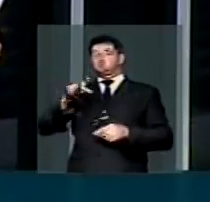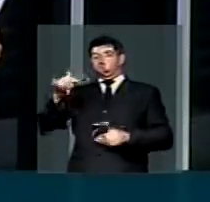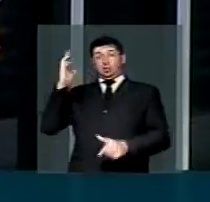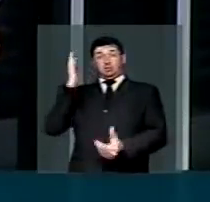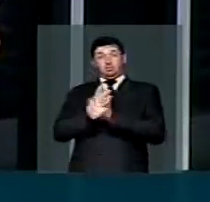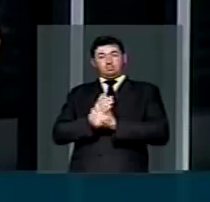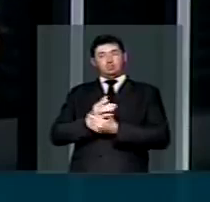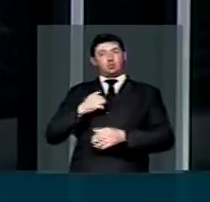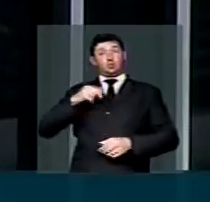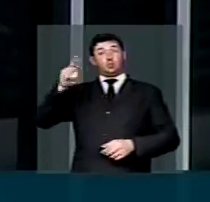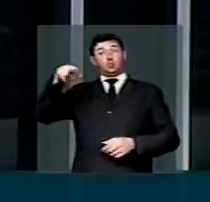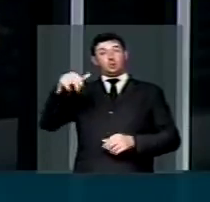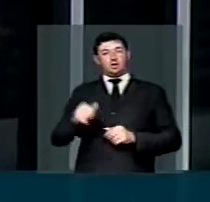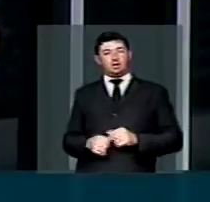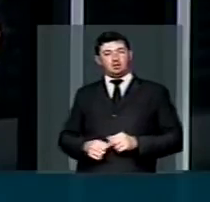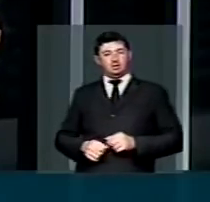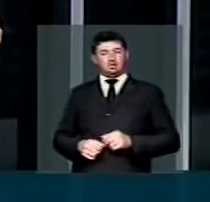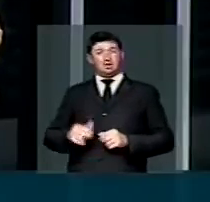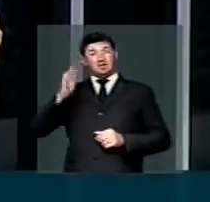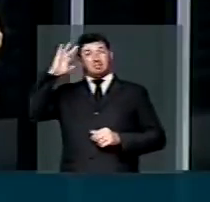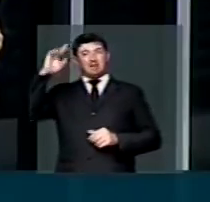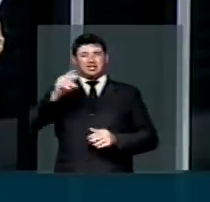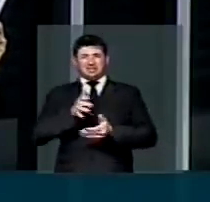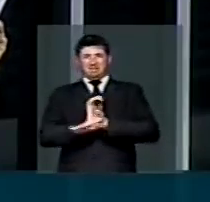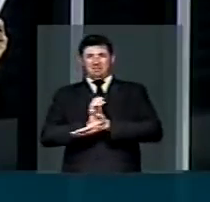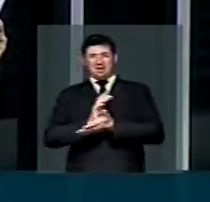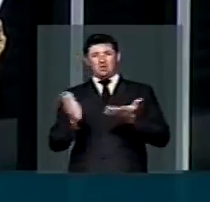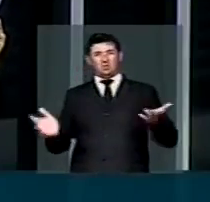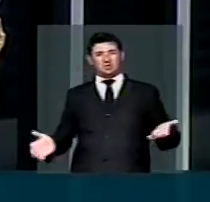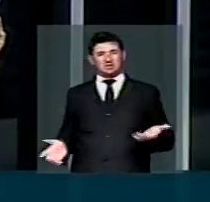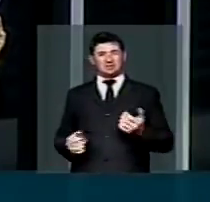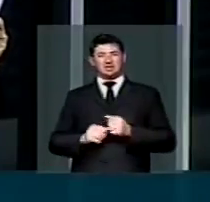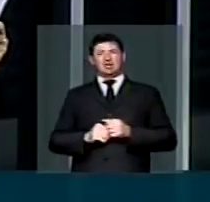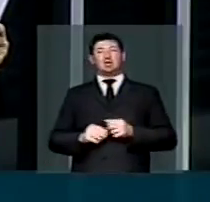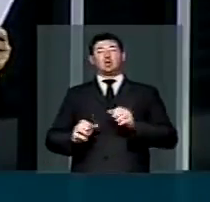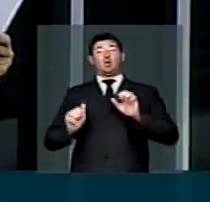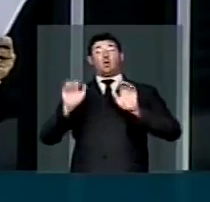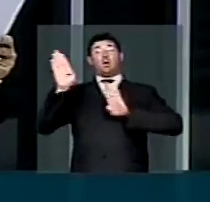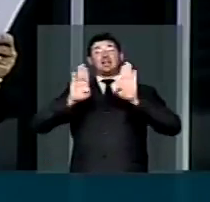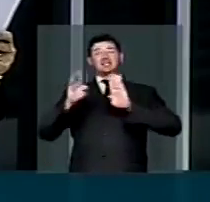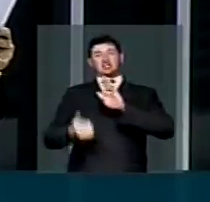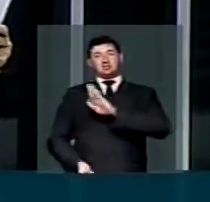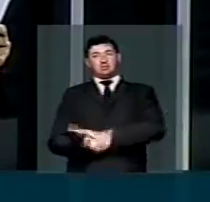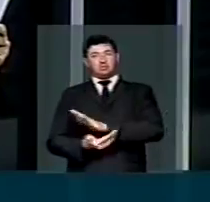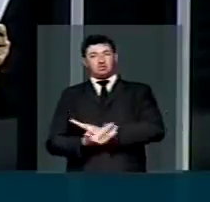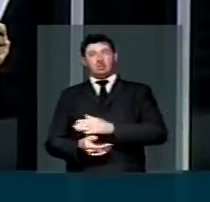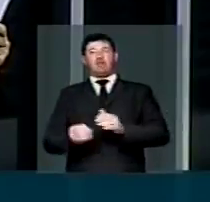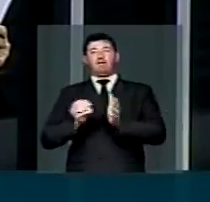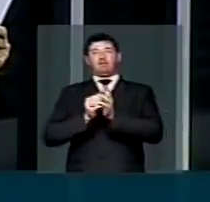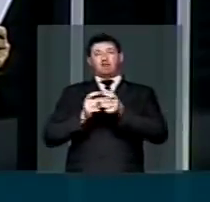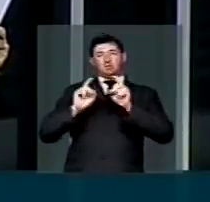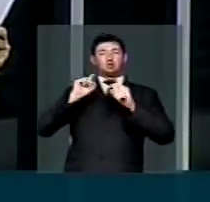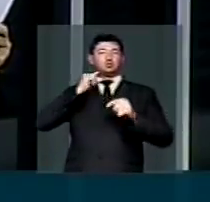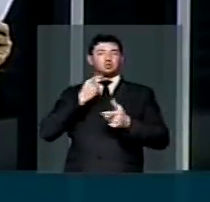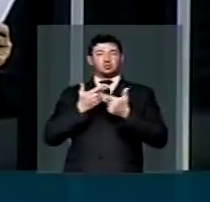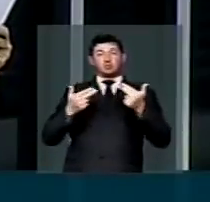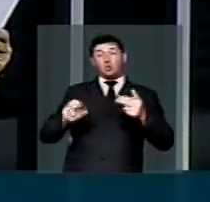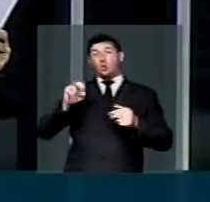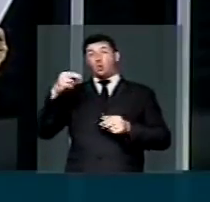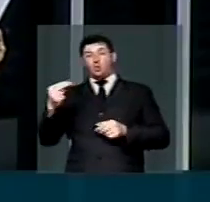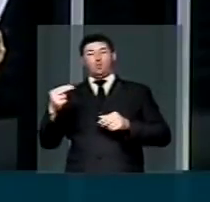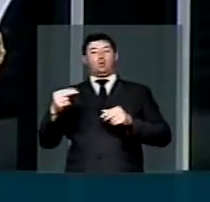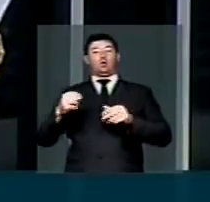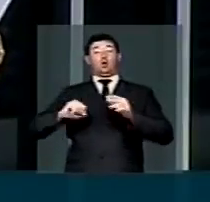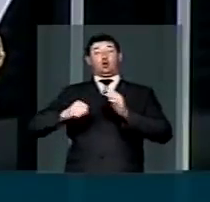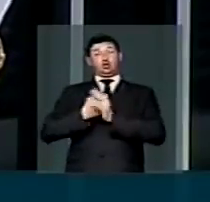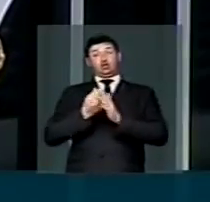processo criminal, que dirá crime de racismo, de fraude licitatória, crimes de improbidade administrativa, ou tive